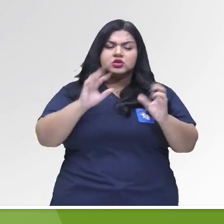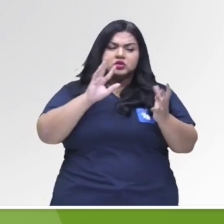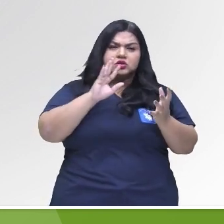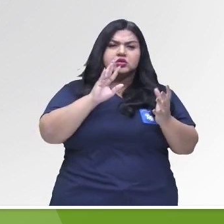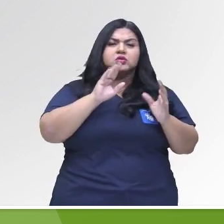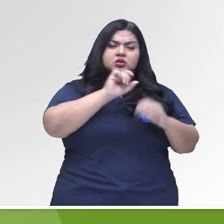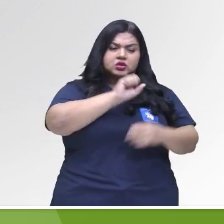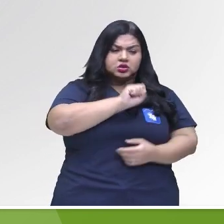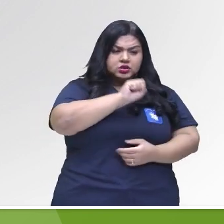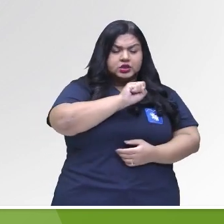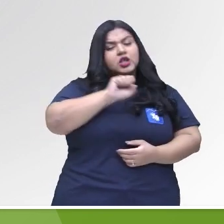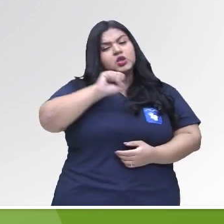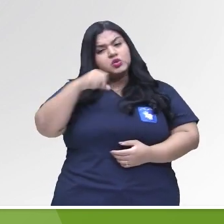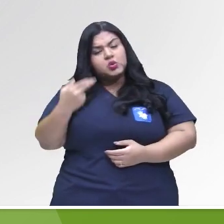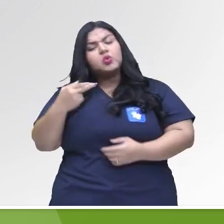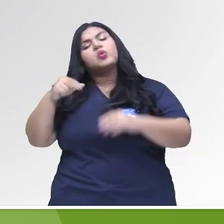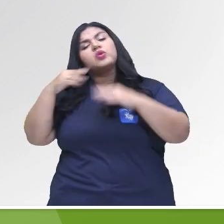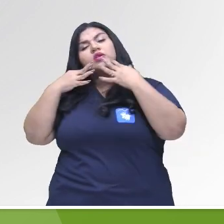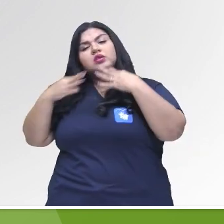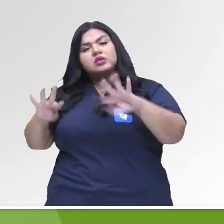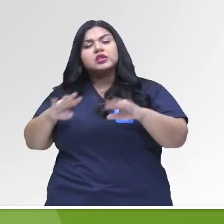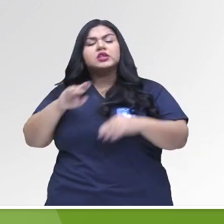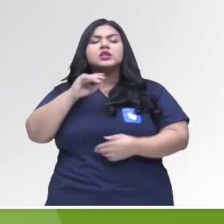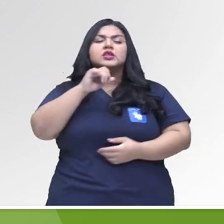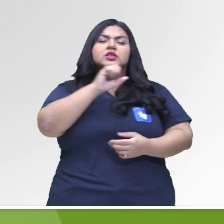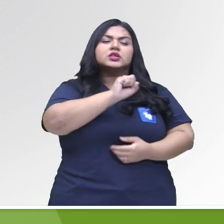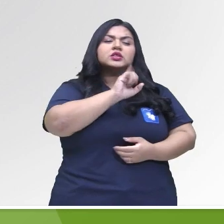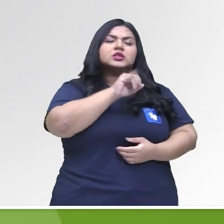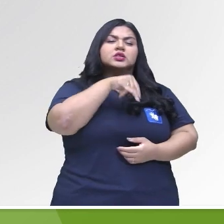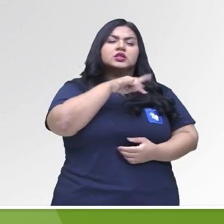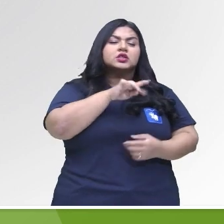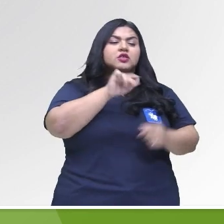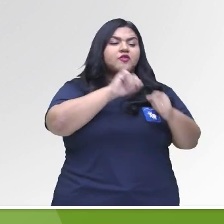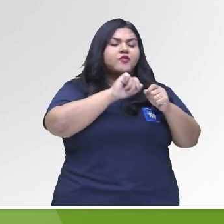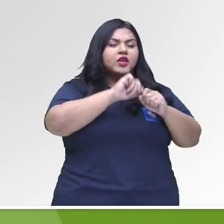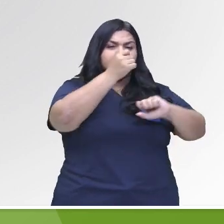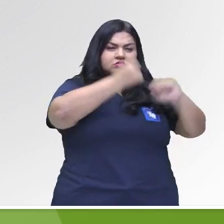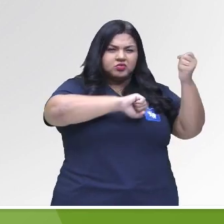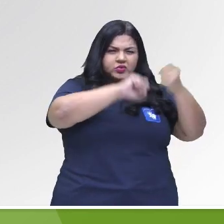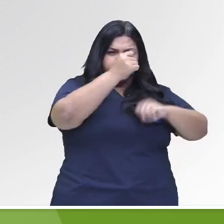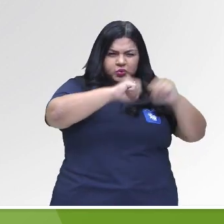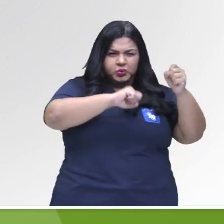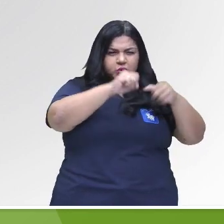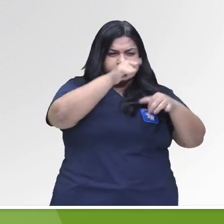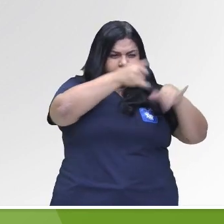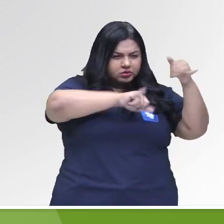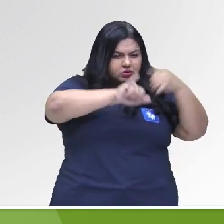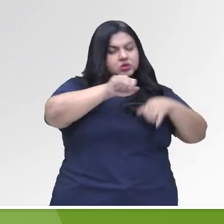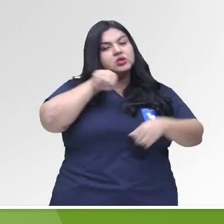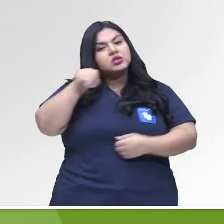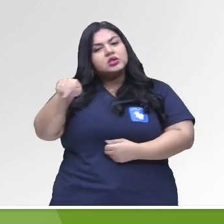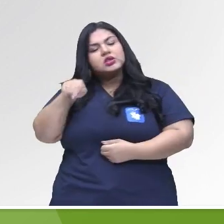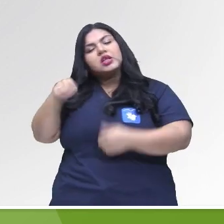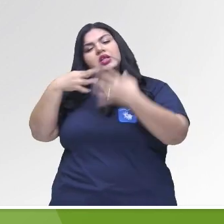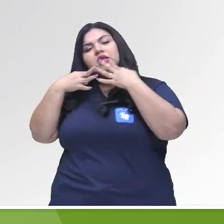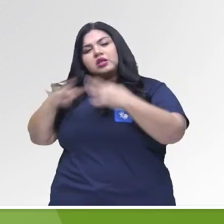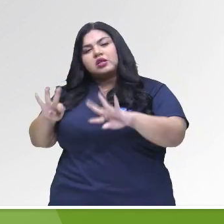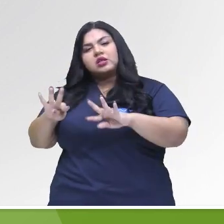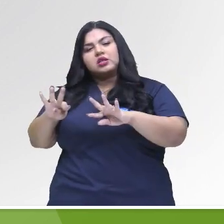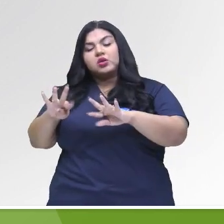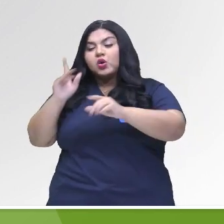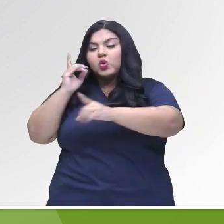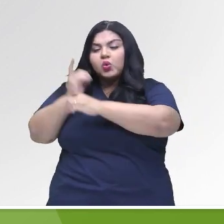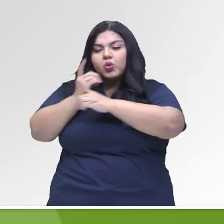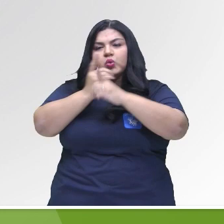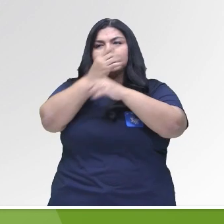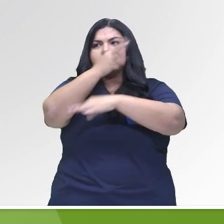ou naturais, tá? Sintéticos são aqueles produzidos em laboratório e naturais são aqueles encontrados